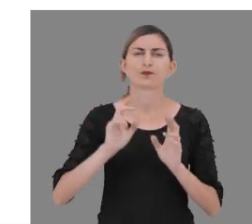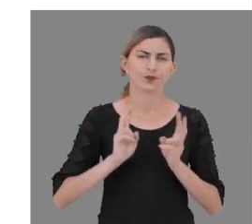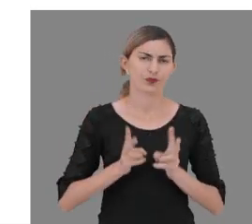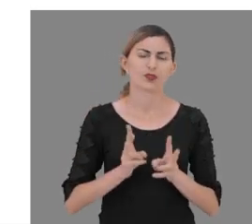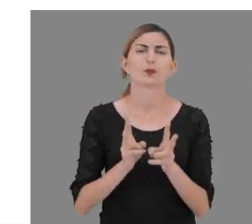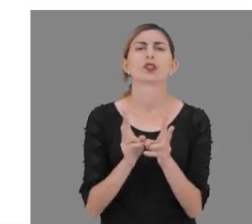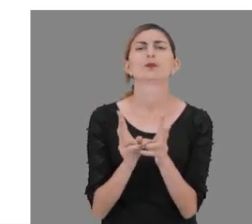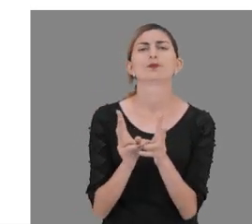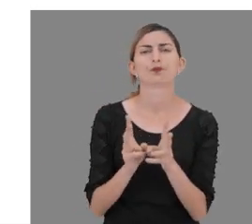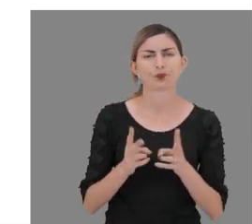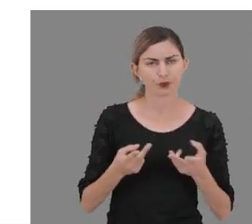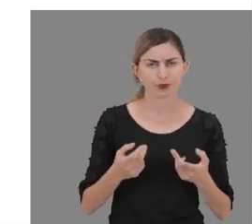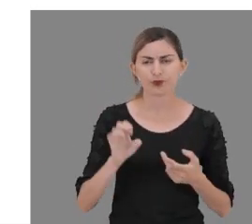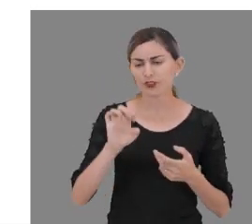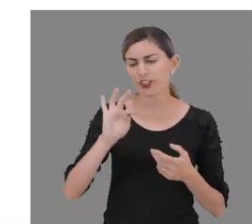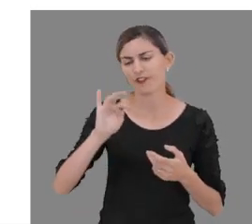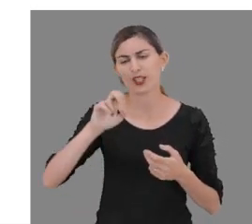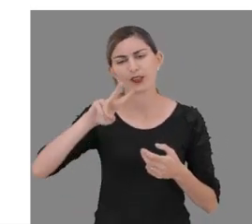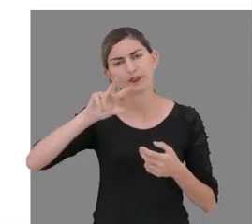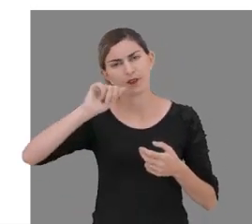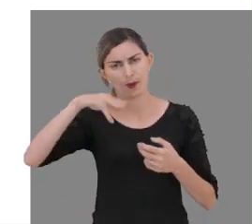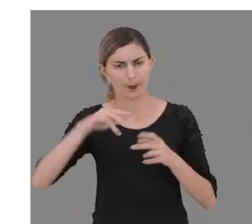DDL são efetivamente